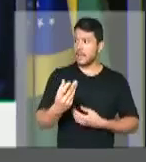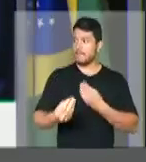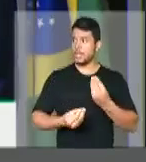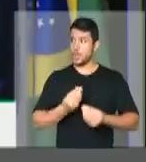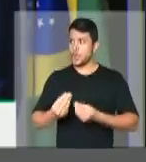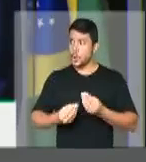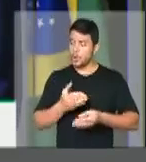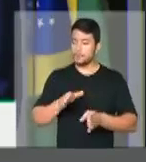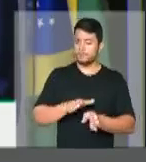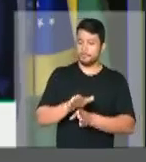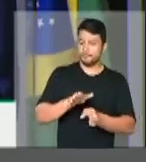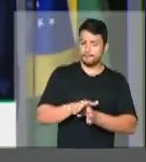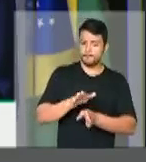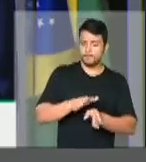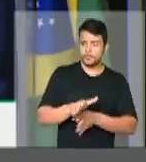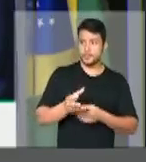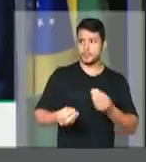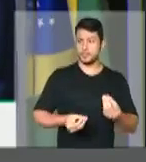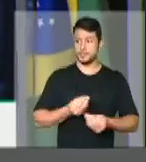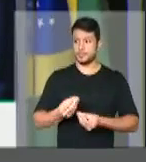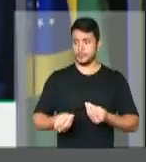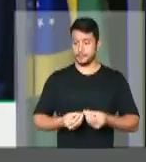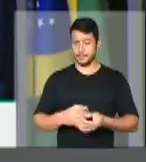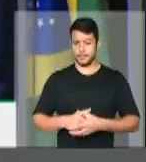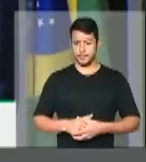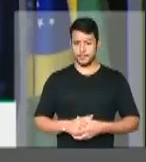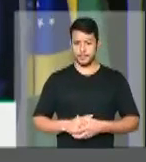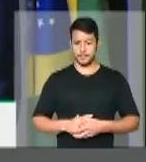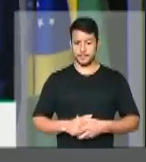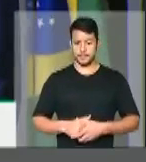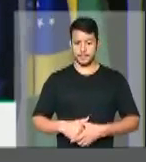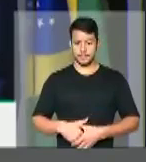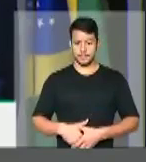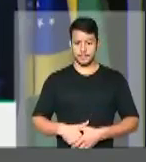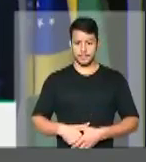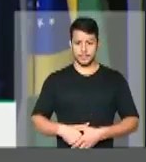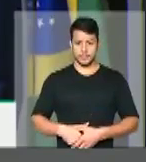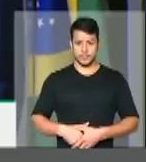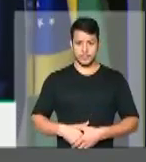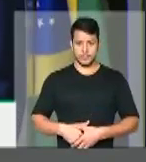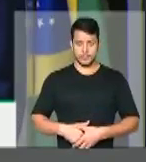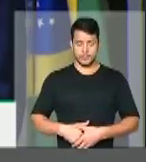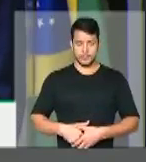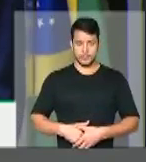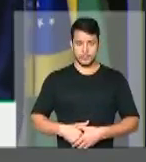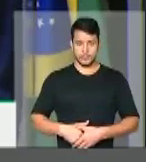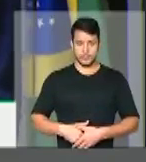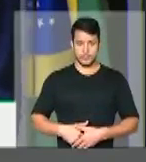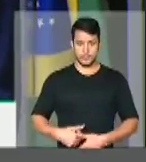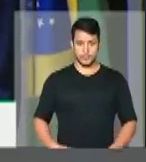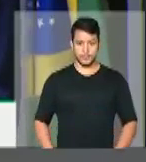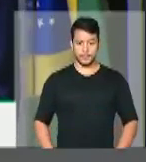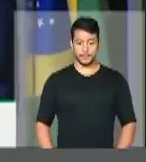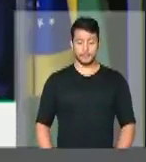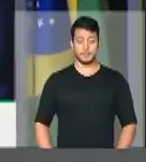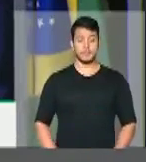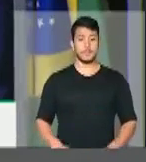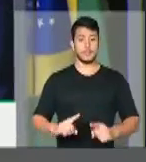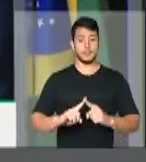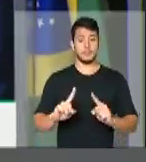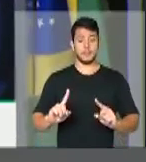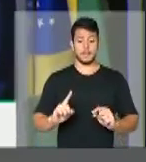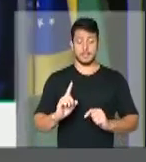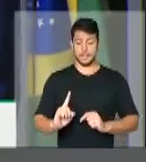as suas conversas com o presidente Gássio e posteriormente com o próprio presidente Figueiredo. Mas é um